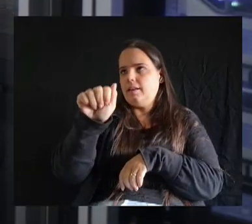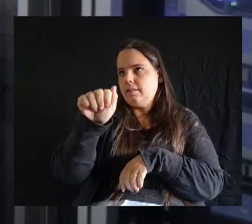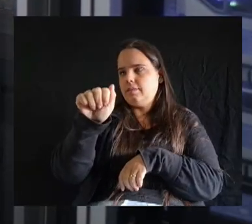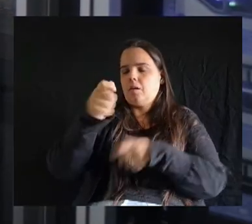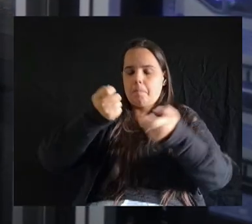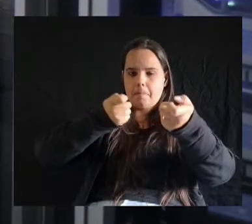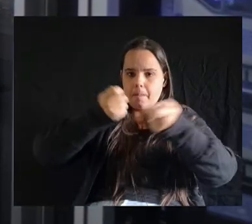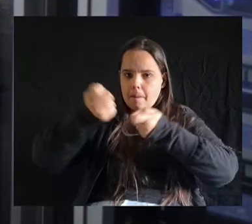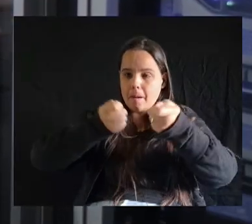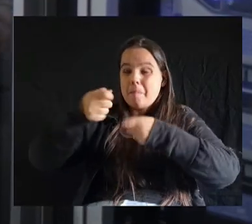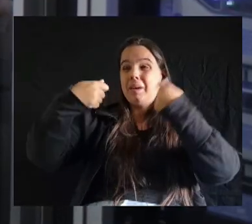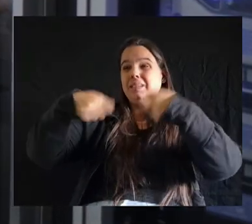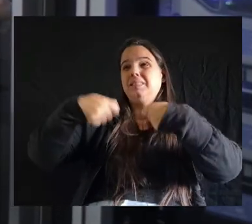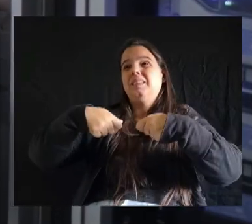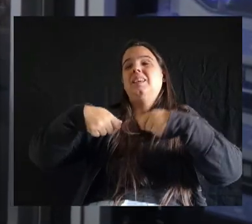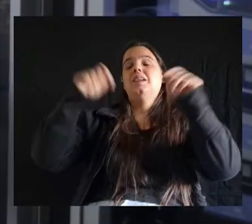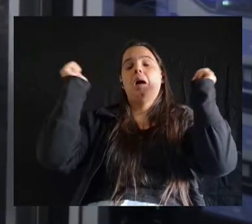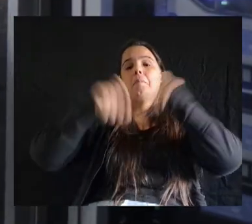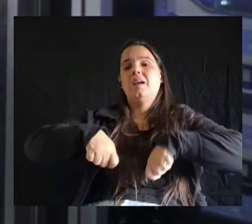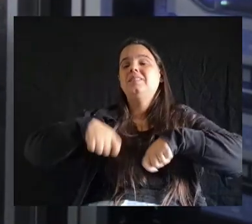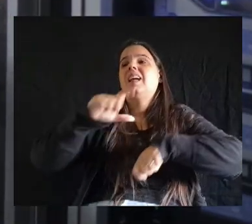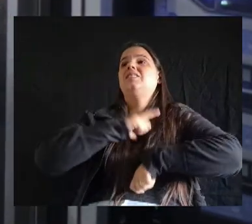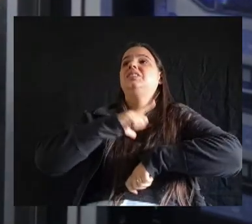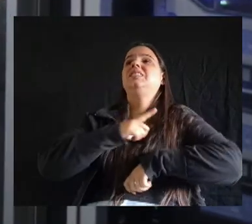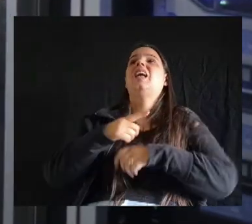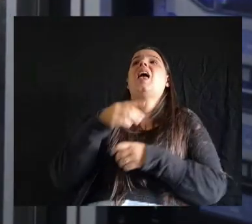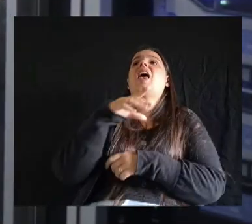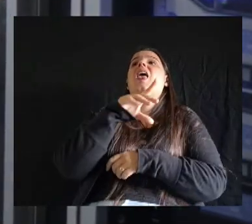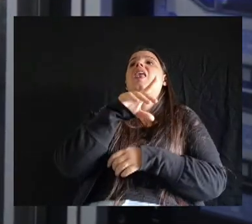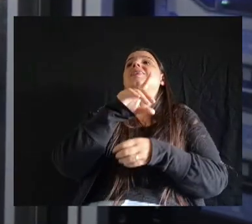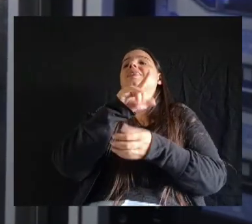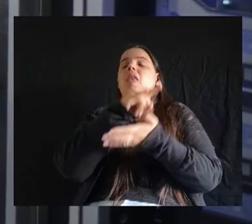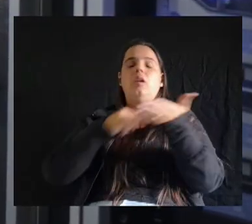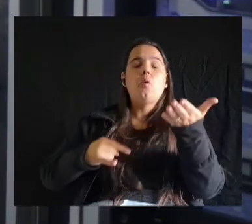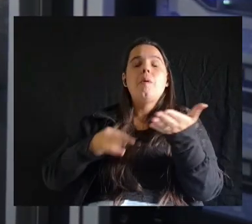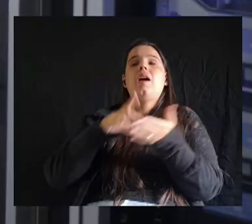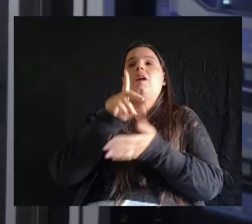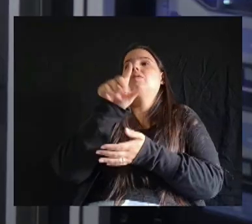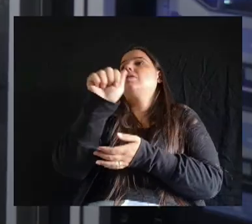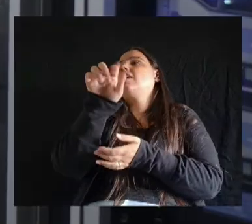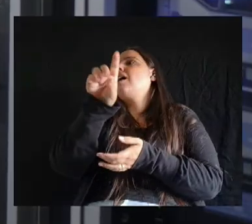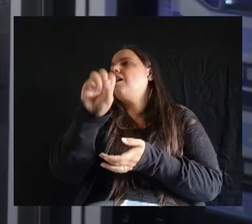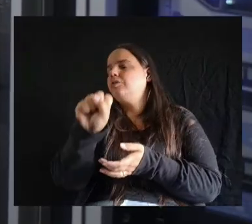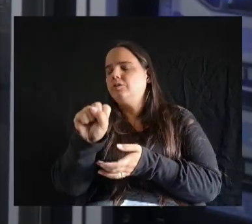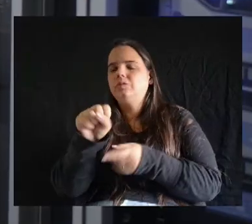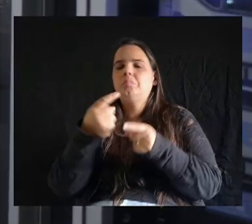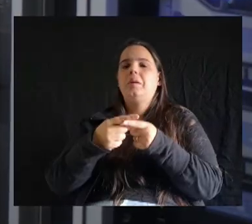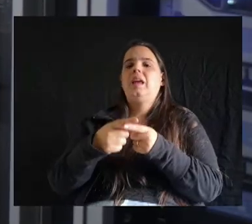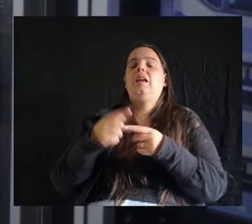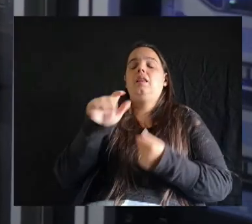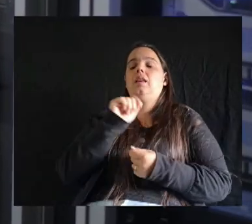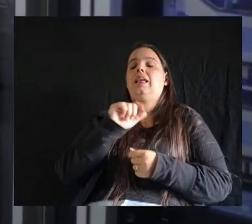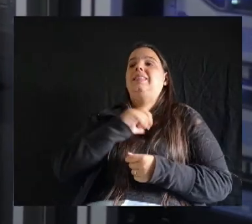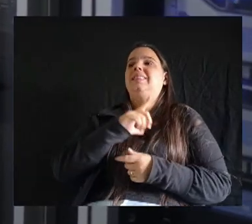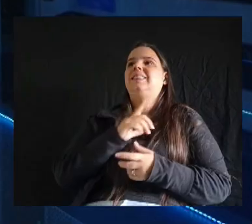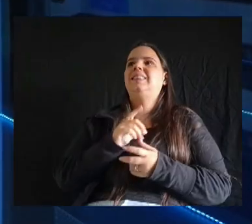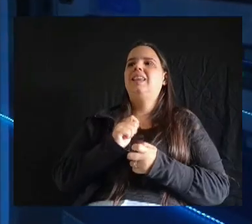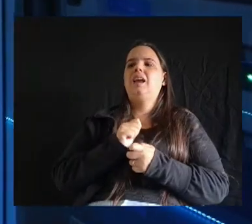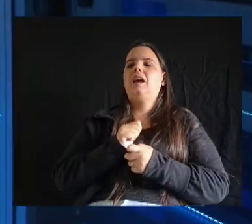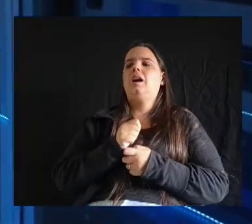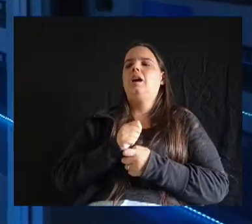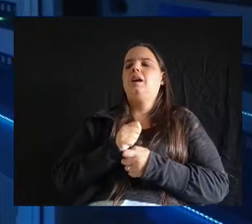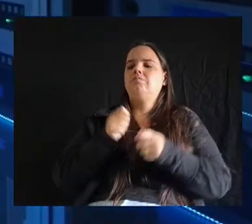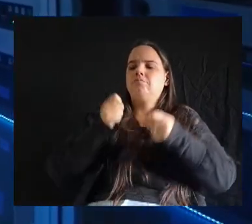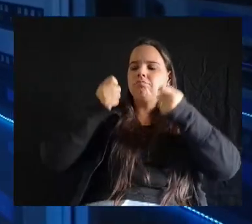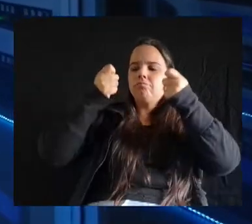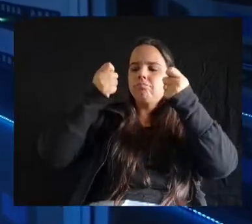dados precisos, eficientes e em tempo real, para que ele possa tomar uma decisão consistente. O que é que ele tem que fazer